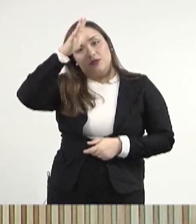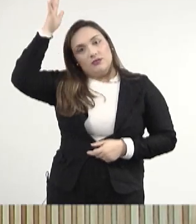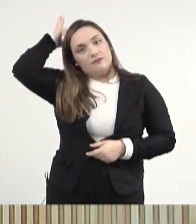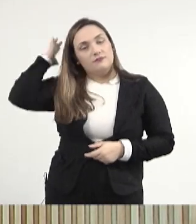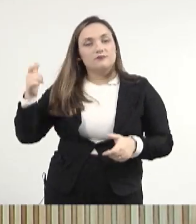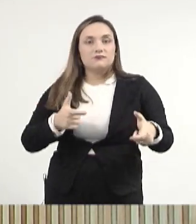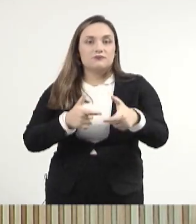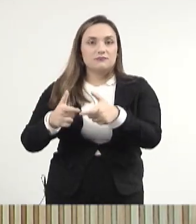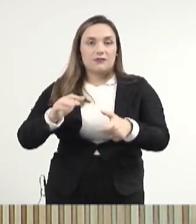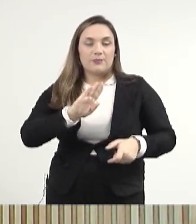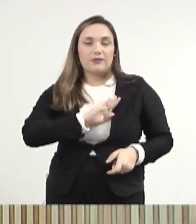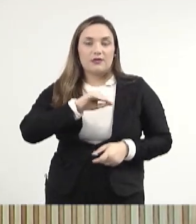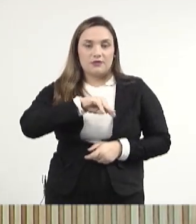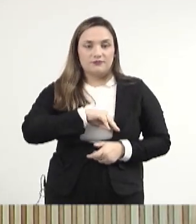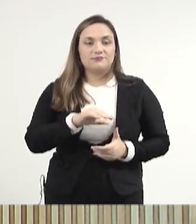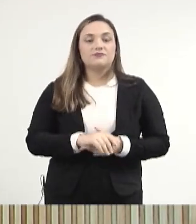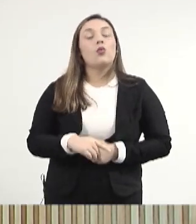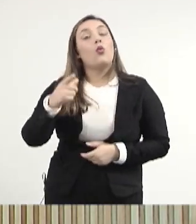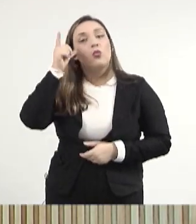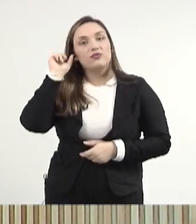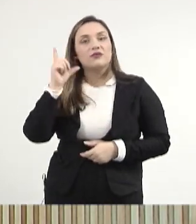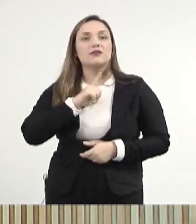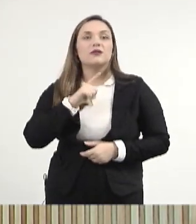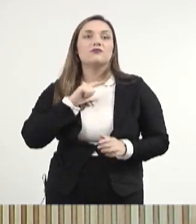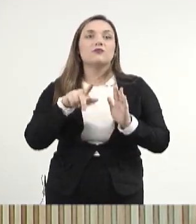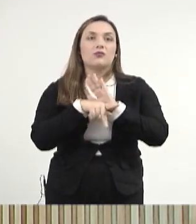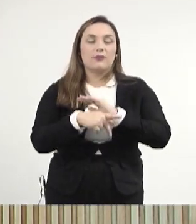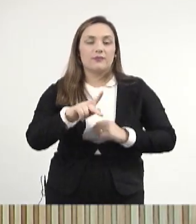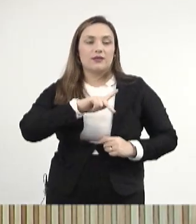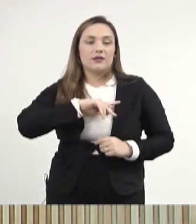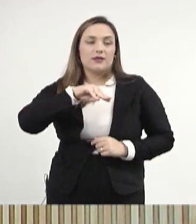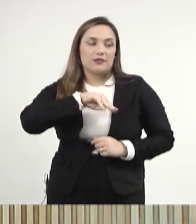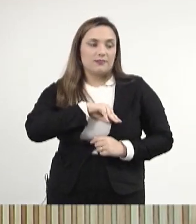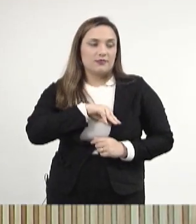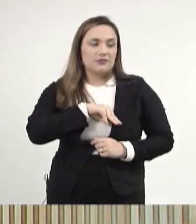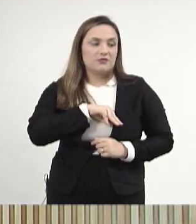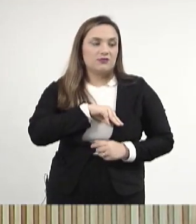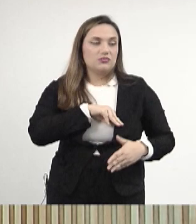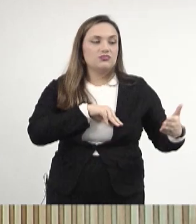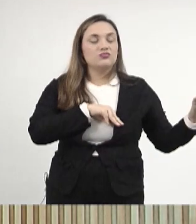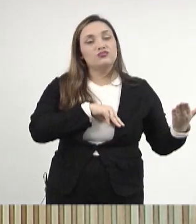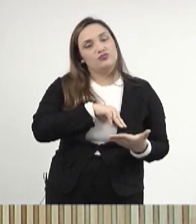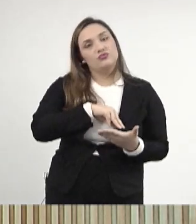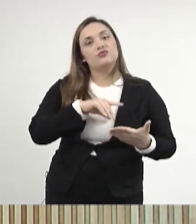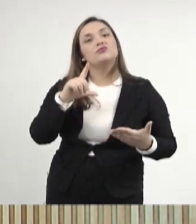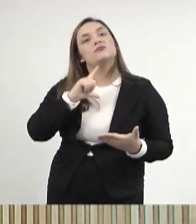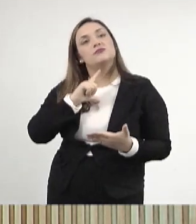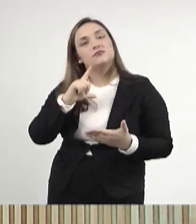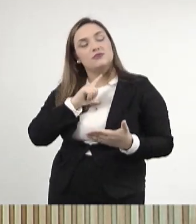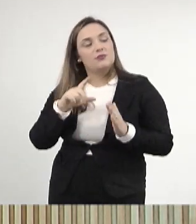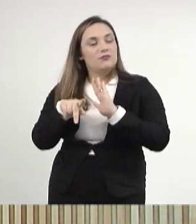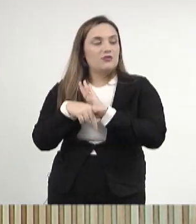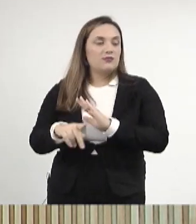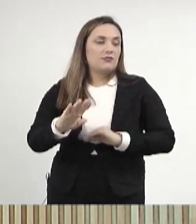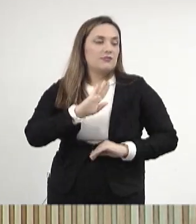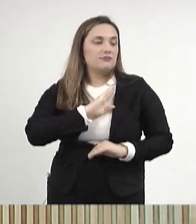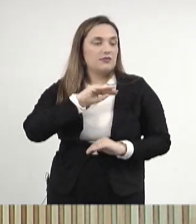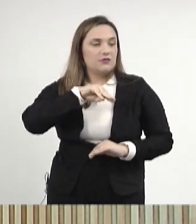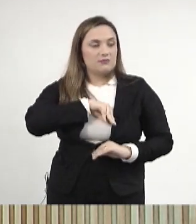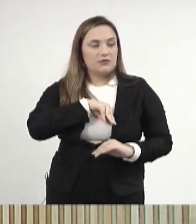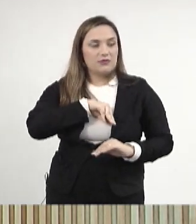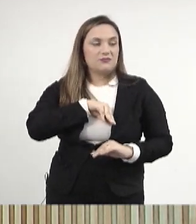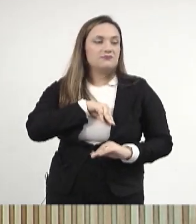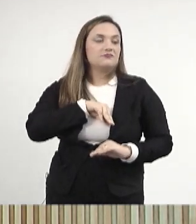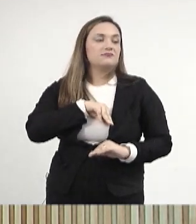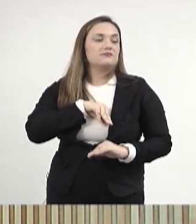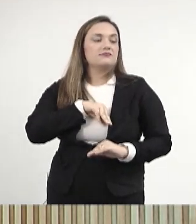tivemos um projeto semelhante, mas com relação ao efetivo da Polícia Militar. Então hoje, agora projeto sobre o efetivo dos